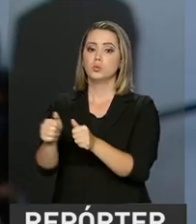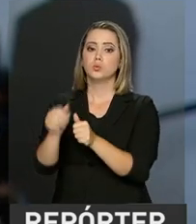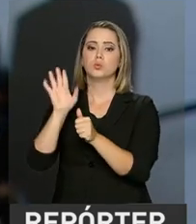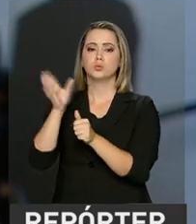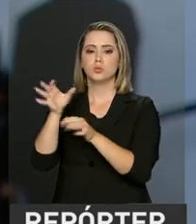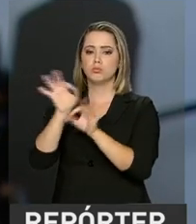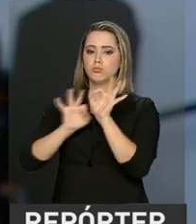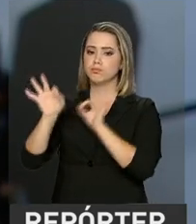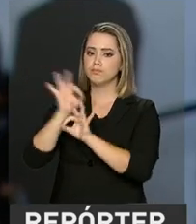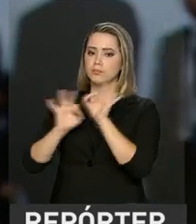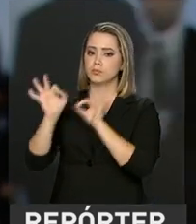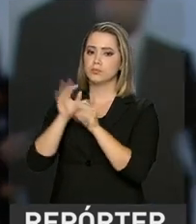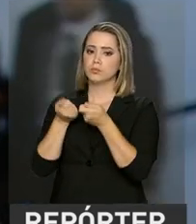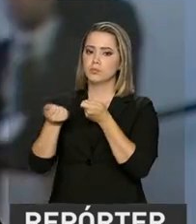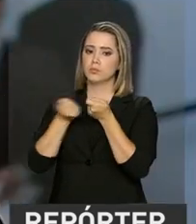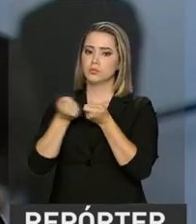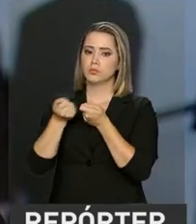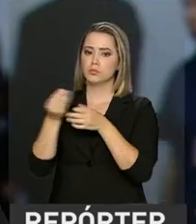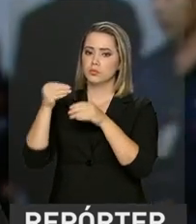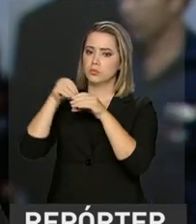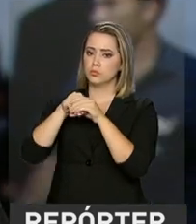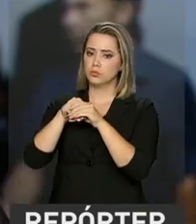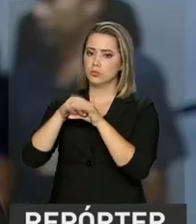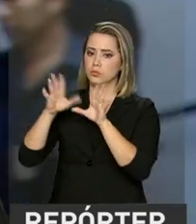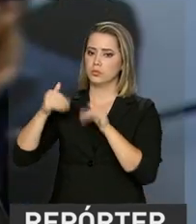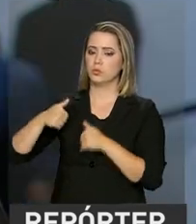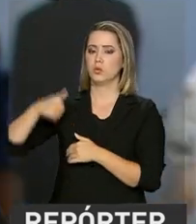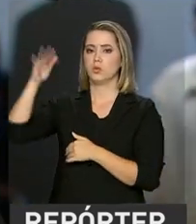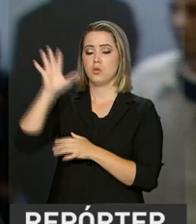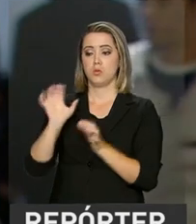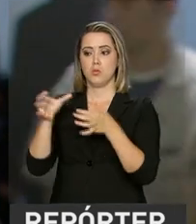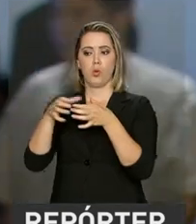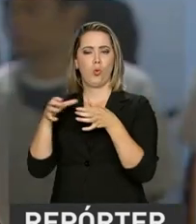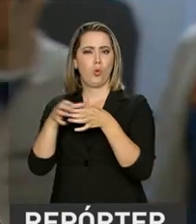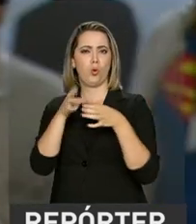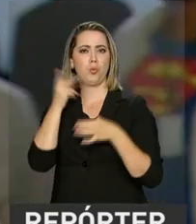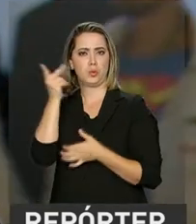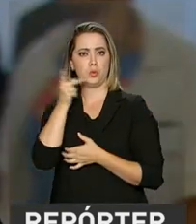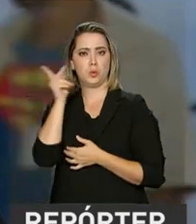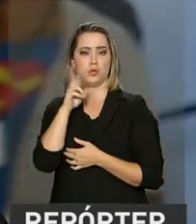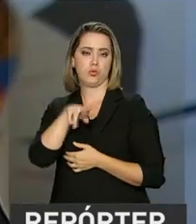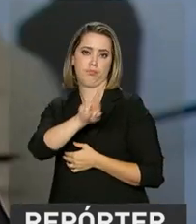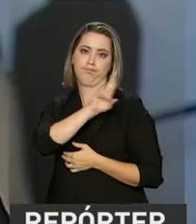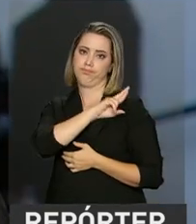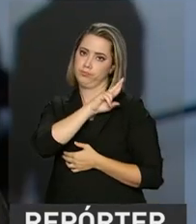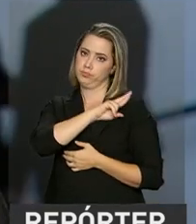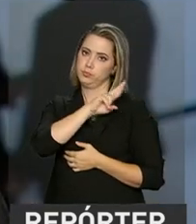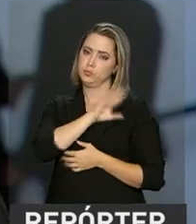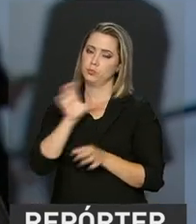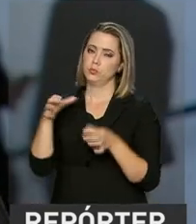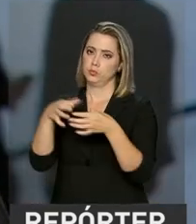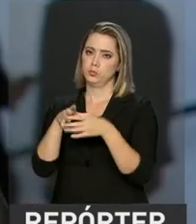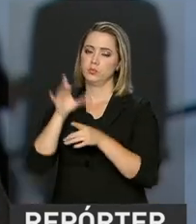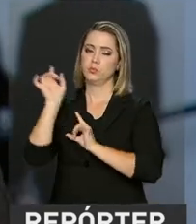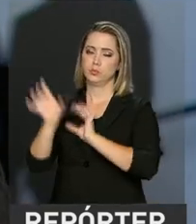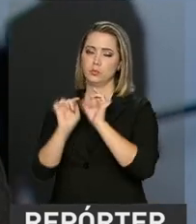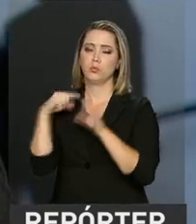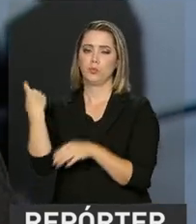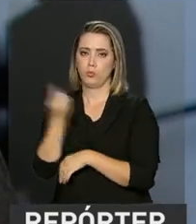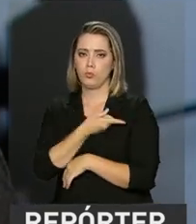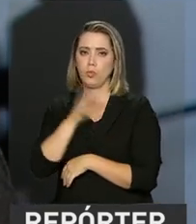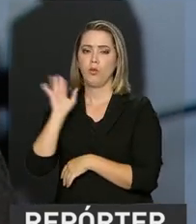foi ajustado e dentro da maioria dos partidos que representam esta comissão,